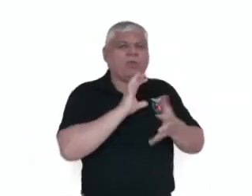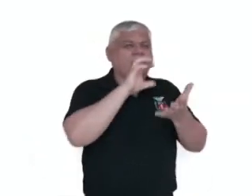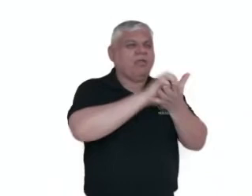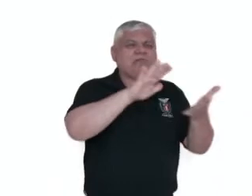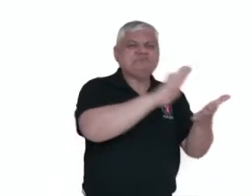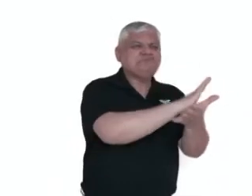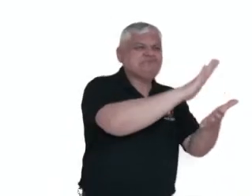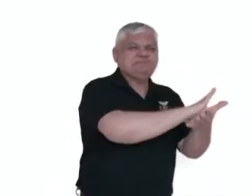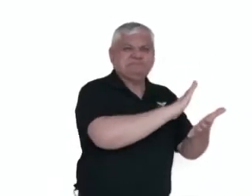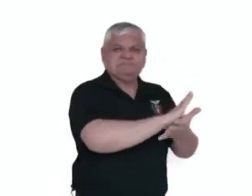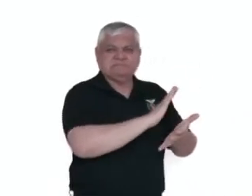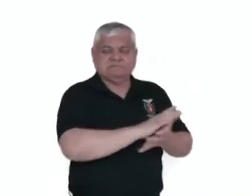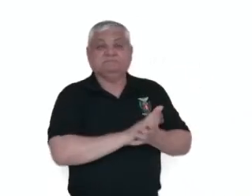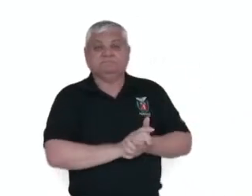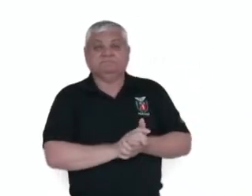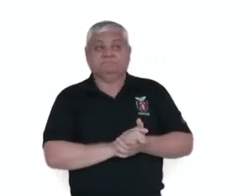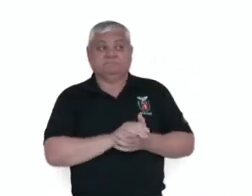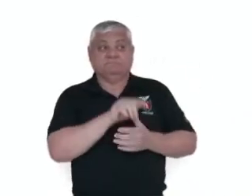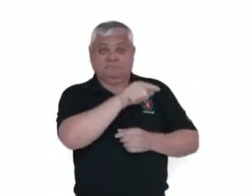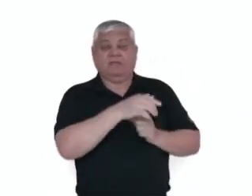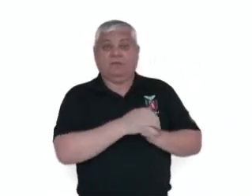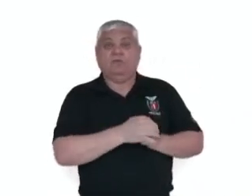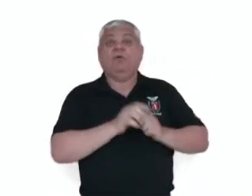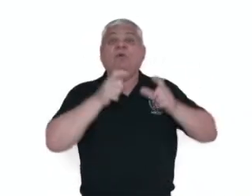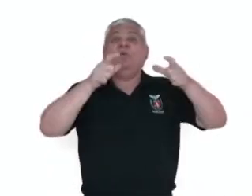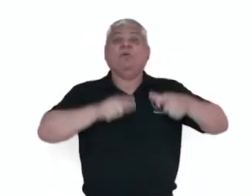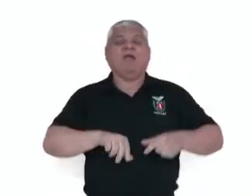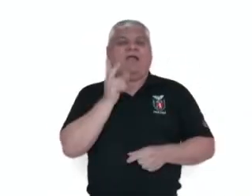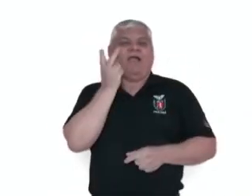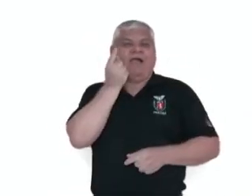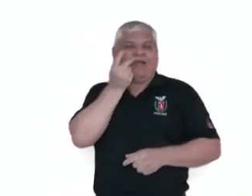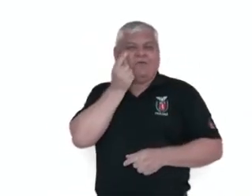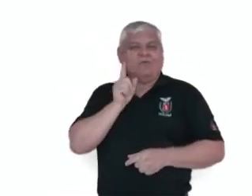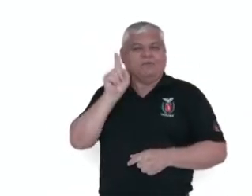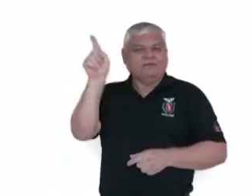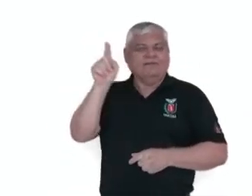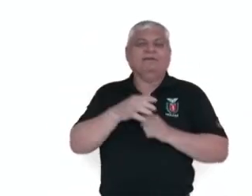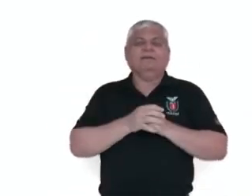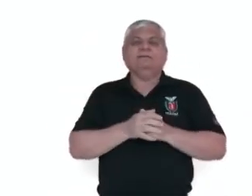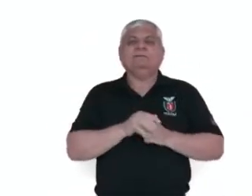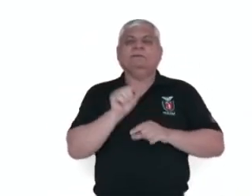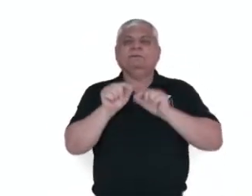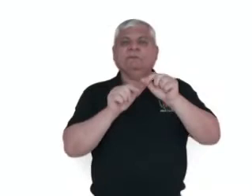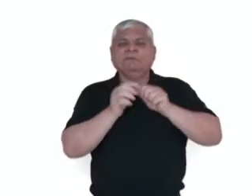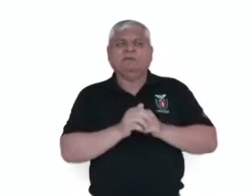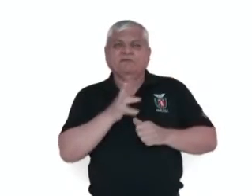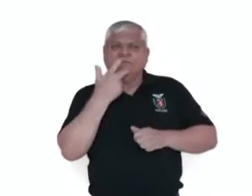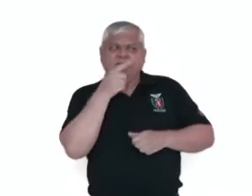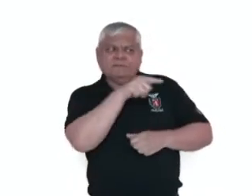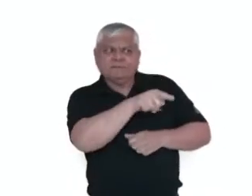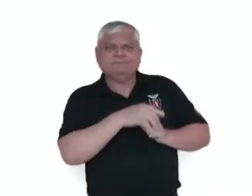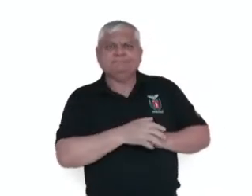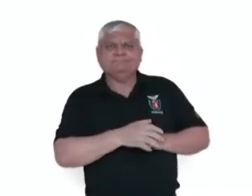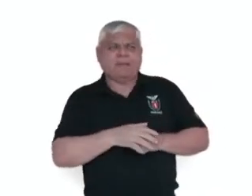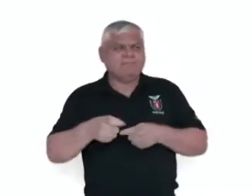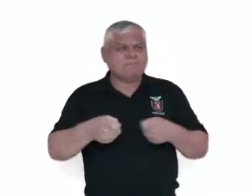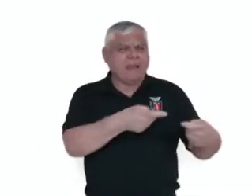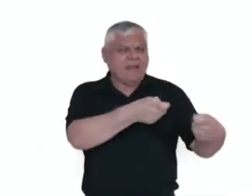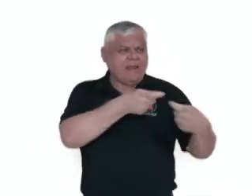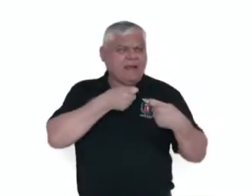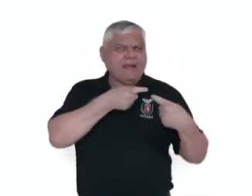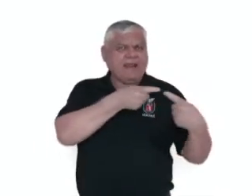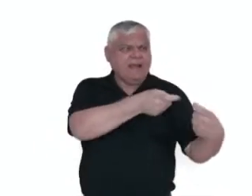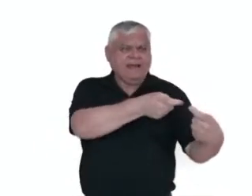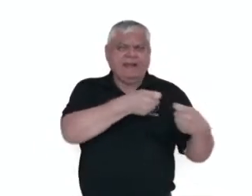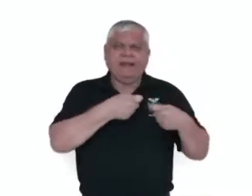um maior conhecimento da Serra da Barriga, região onde ficava o quilombo, né, desequilibraram a luta em favor dos